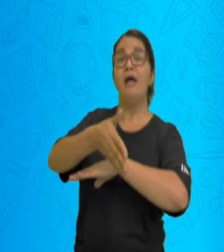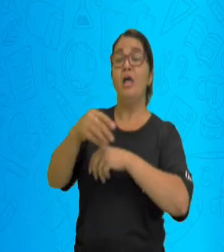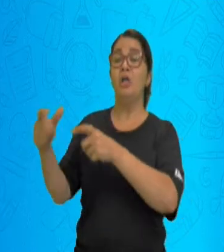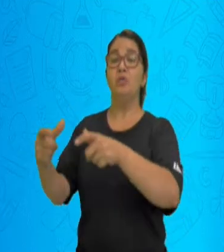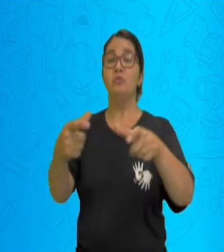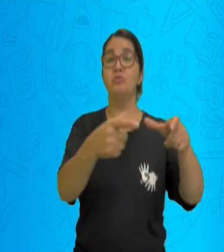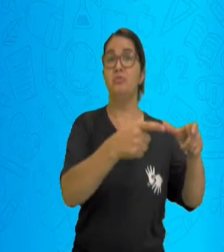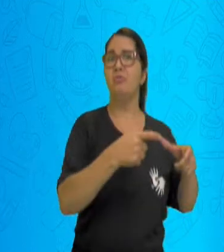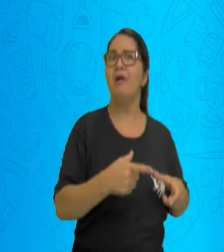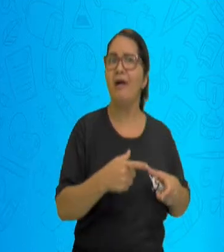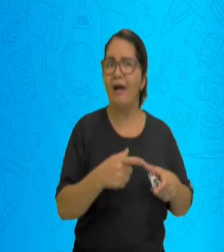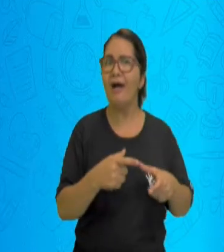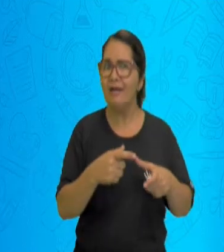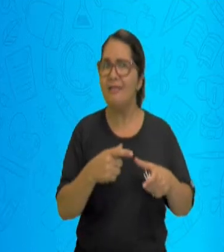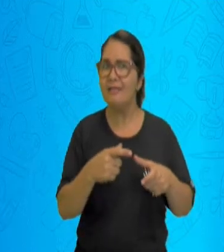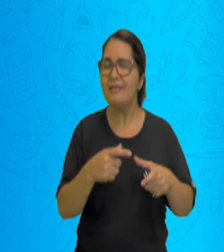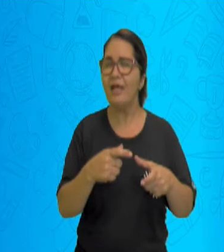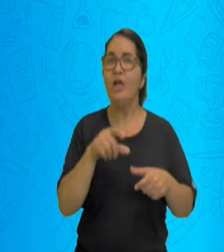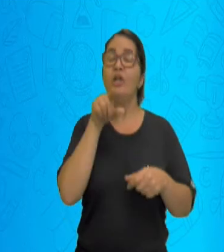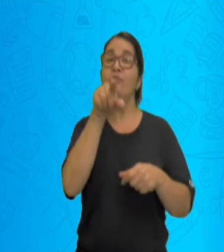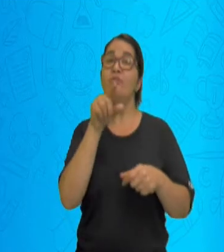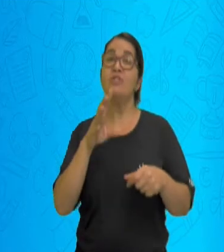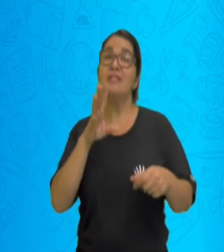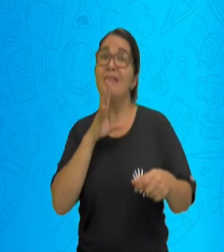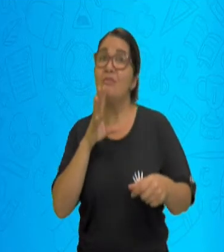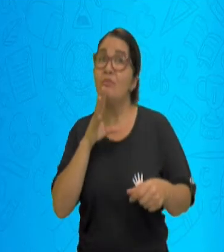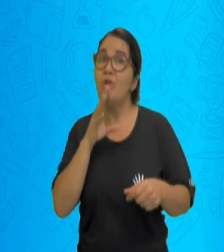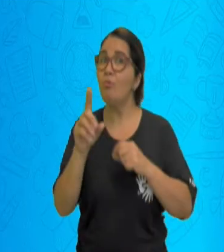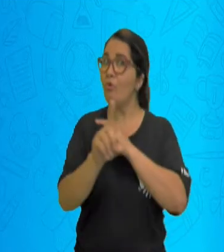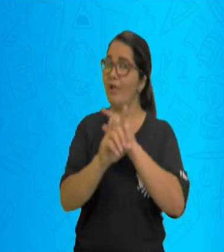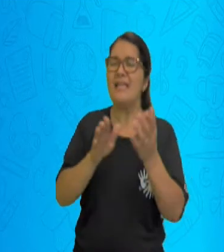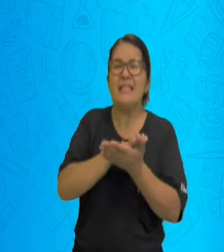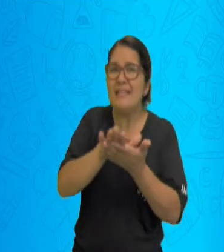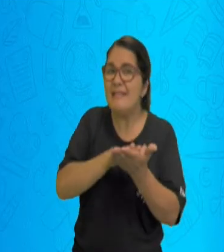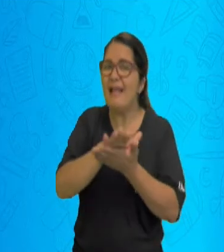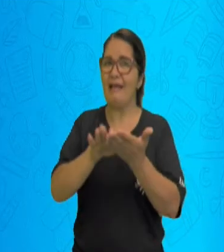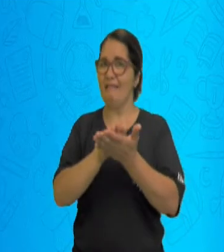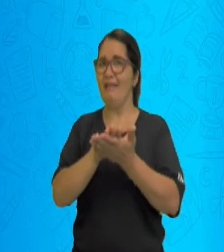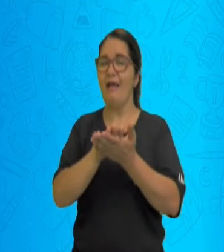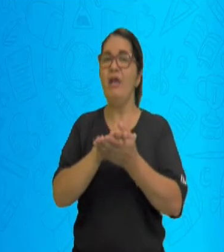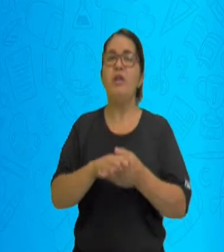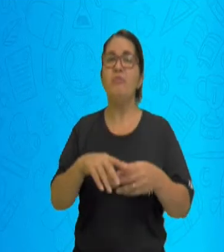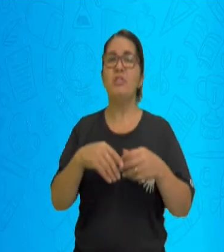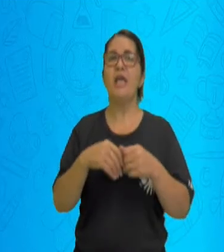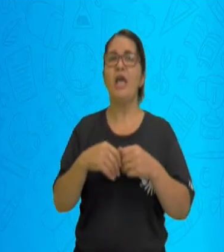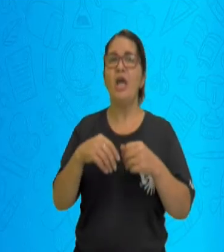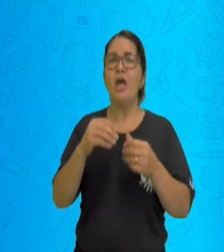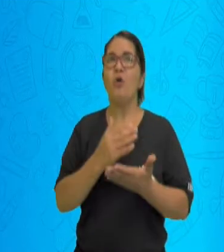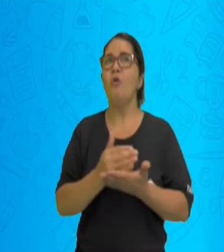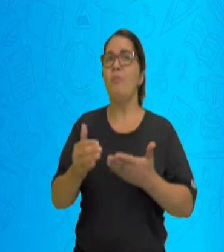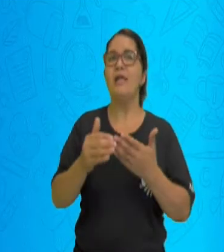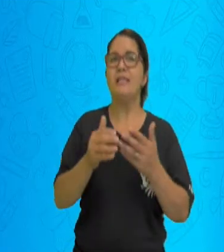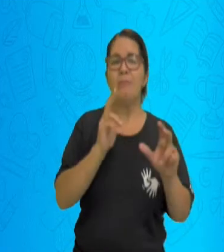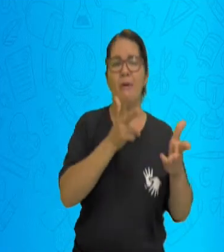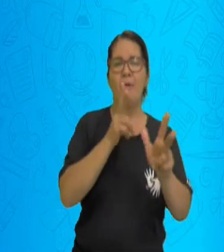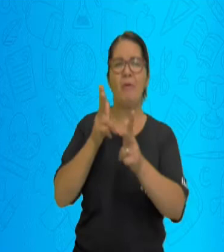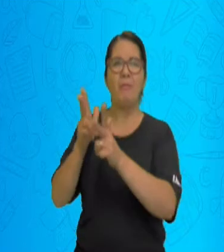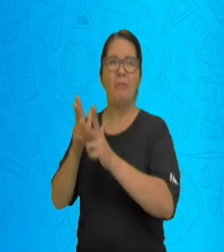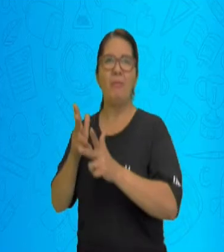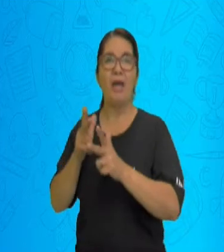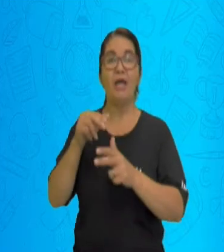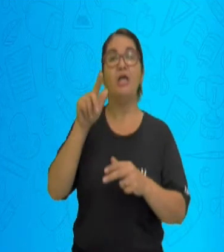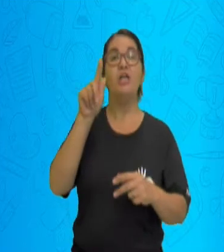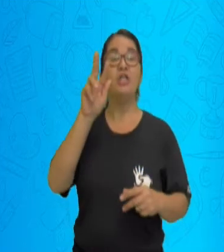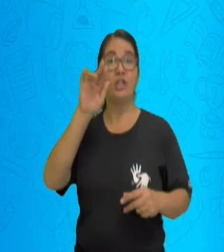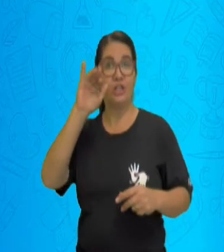sabe utilizar a linguagem adequada em documentos oficiais, cartas e requerimentos.